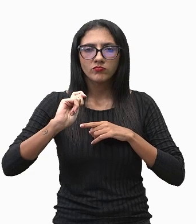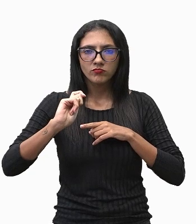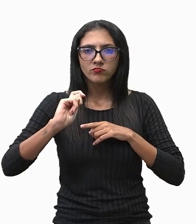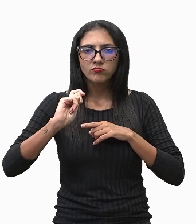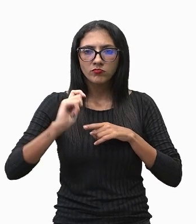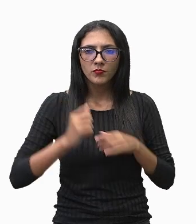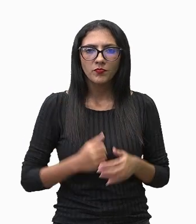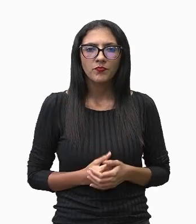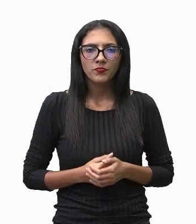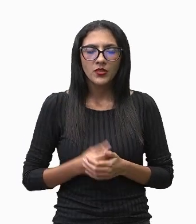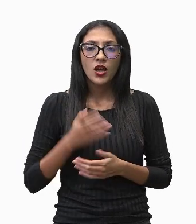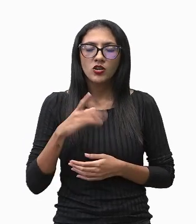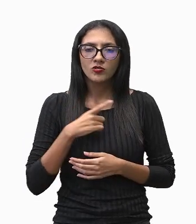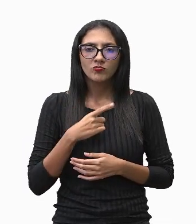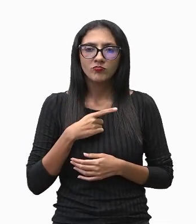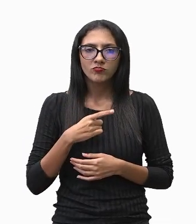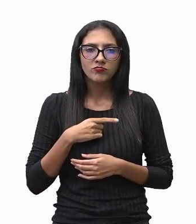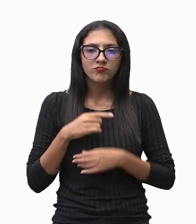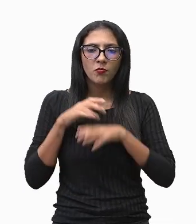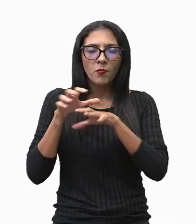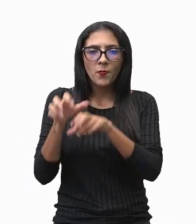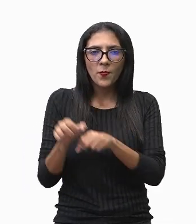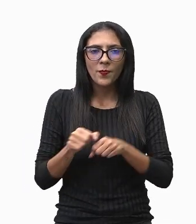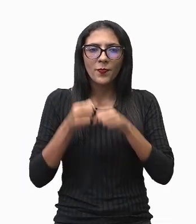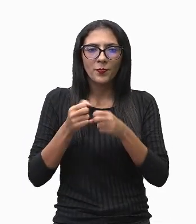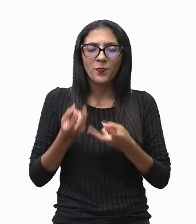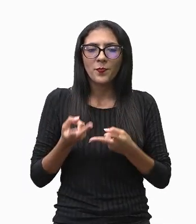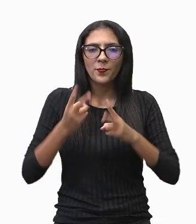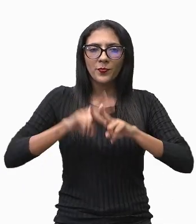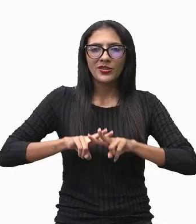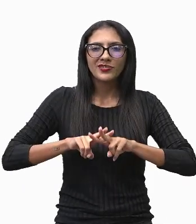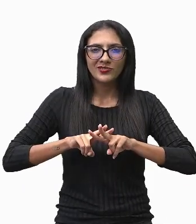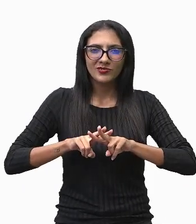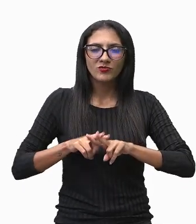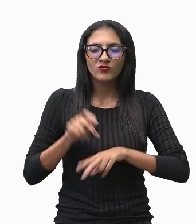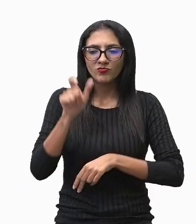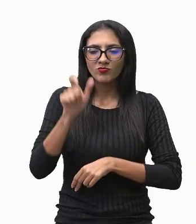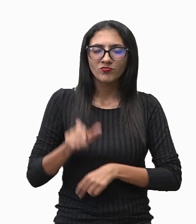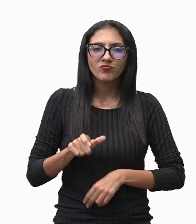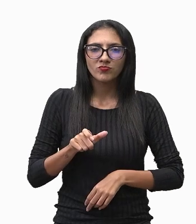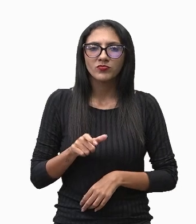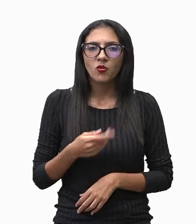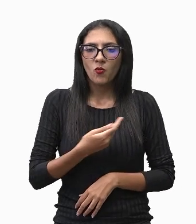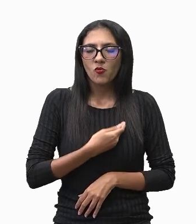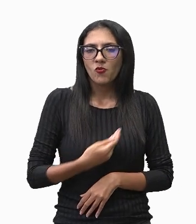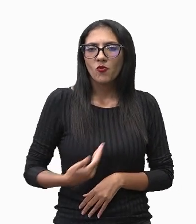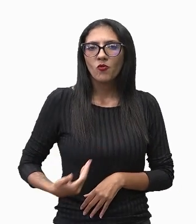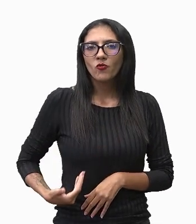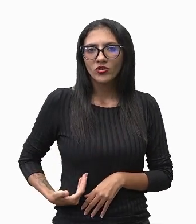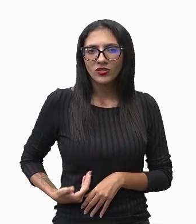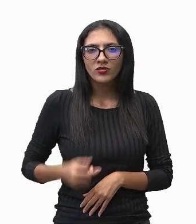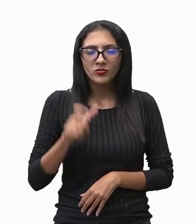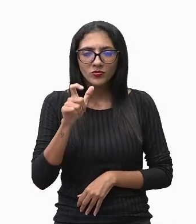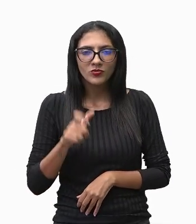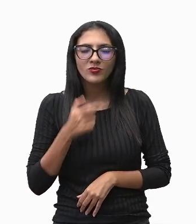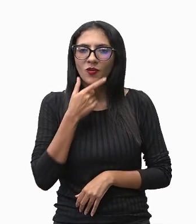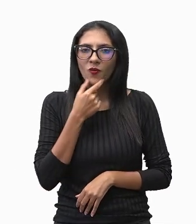do ditador, né, Saddam Hussein. Então, depois ele foi julgado,